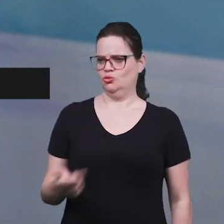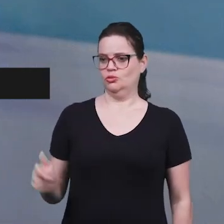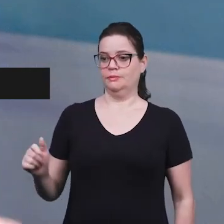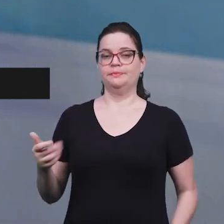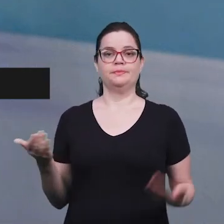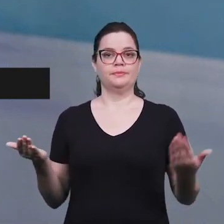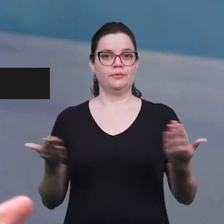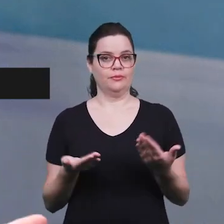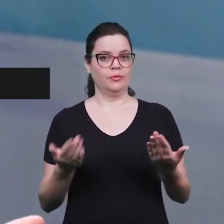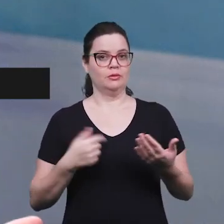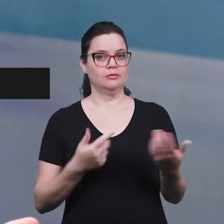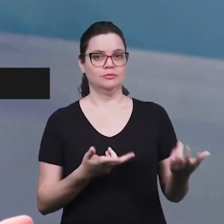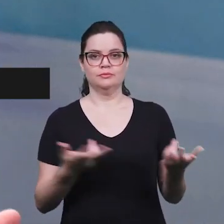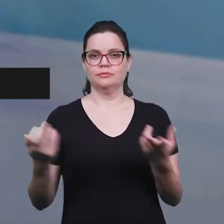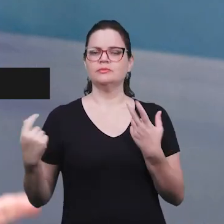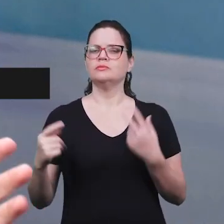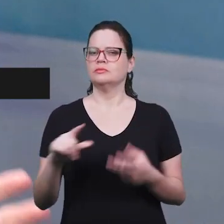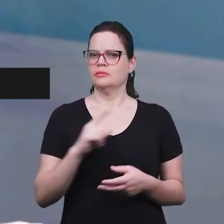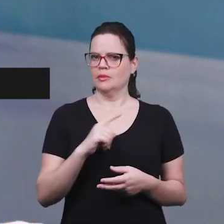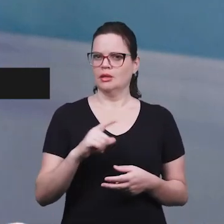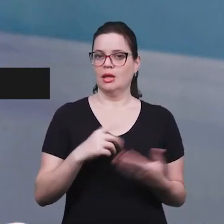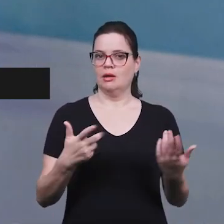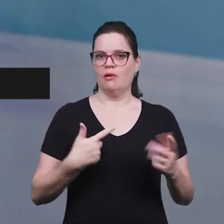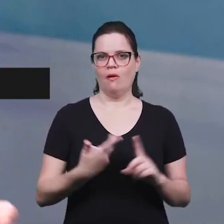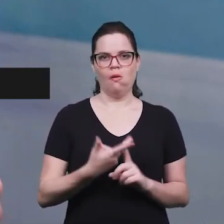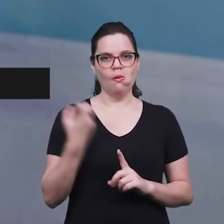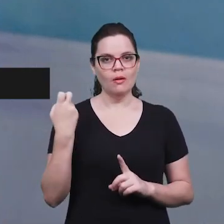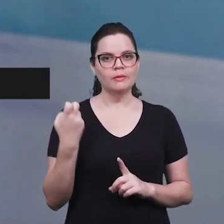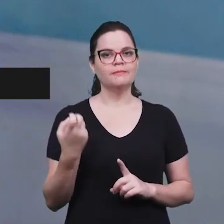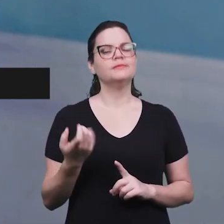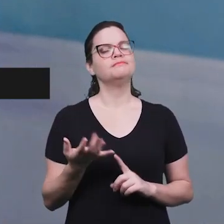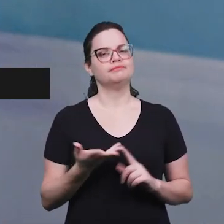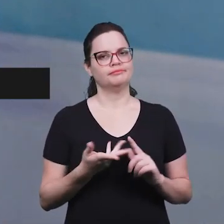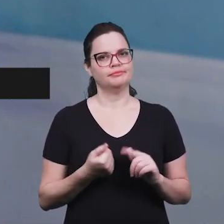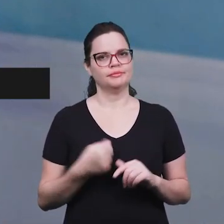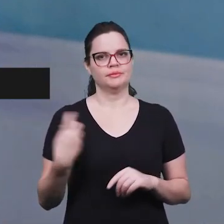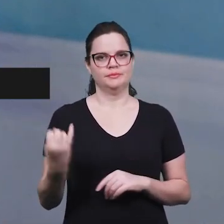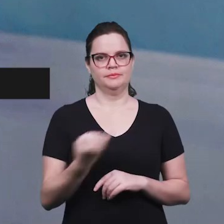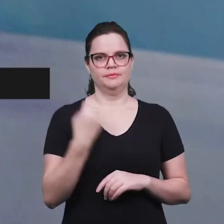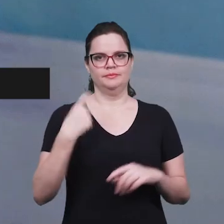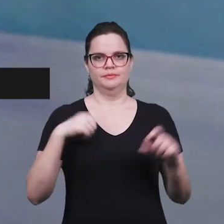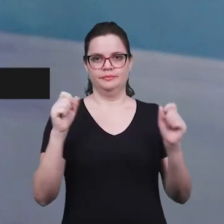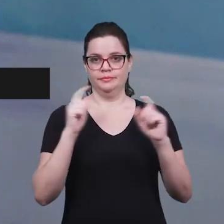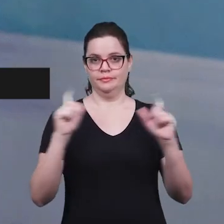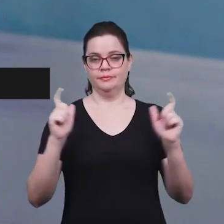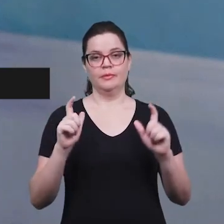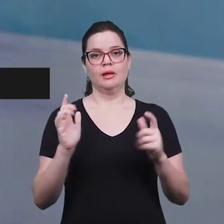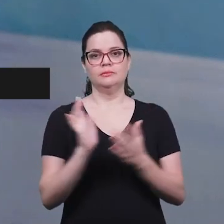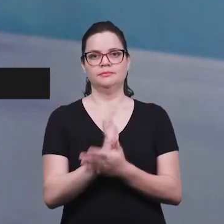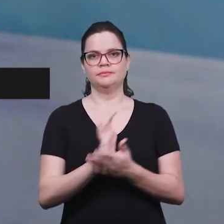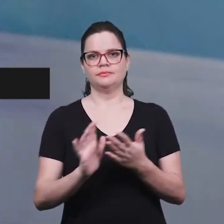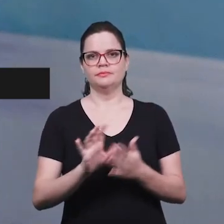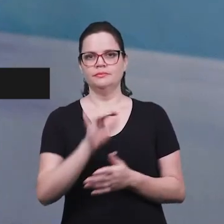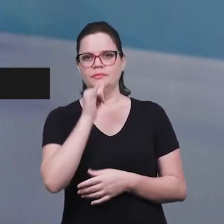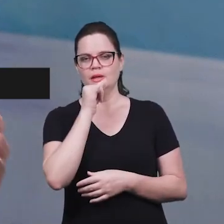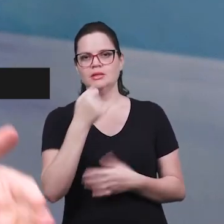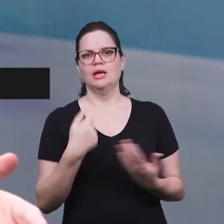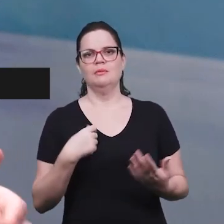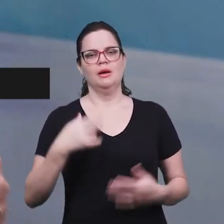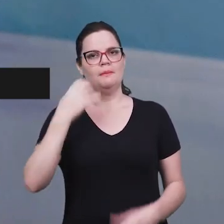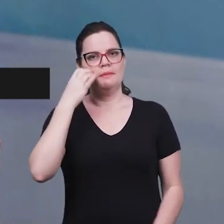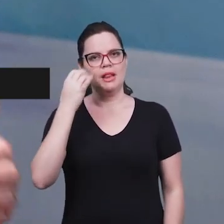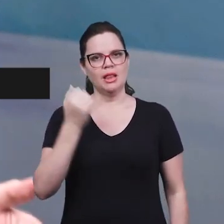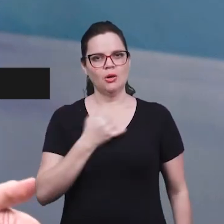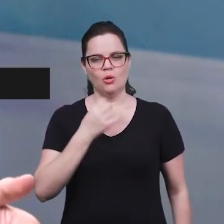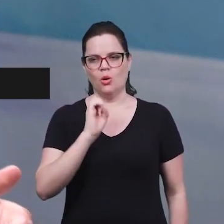um movimento fraudulento. É importante, alguns aspectos, ficar atento a promessas. Então, receber um